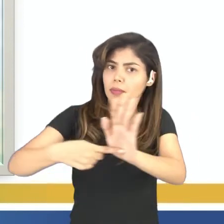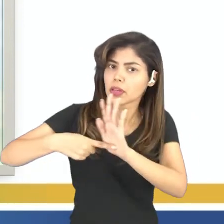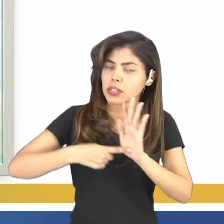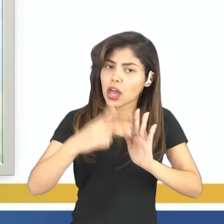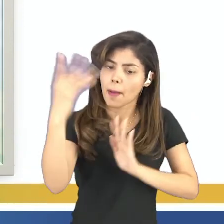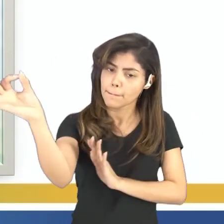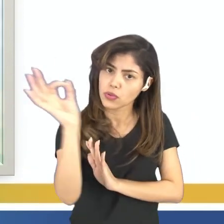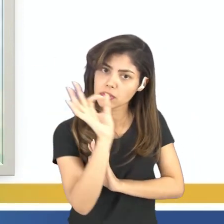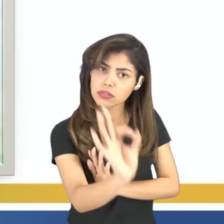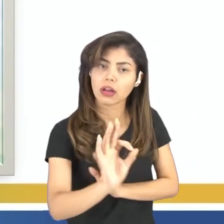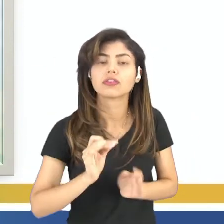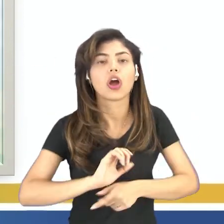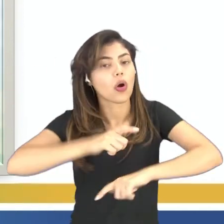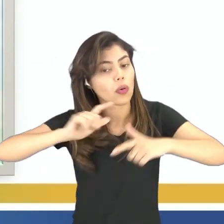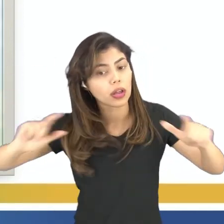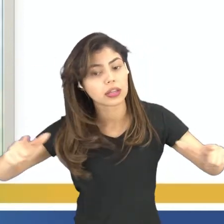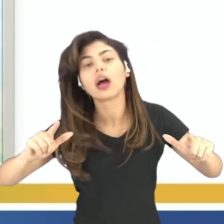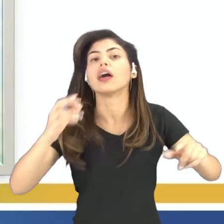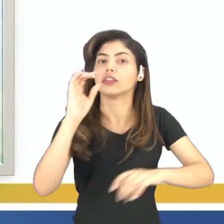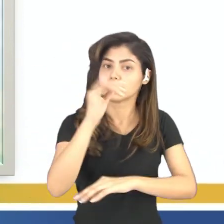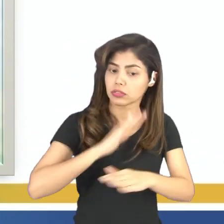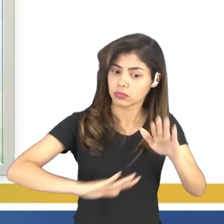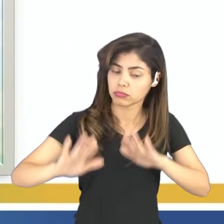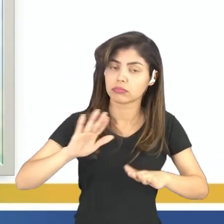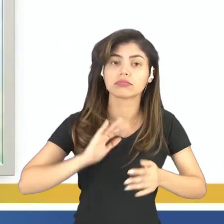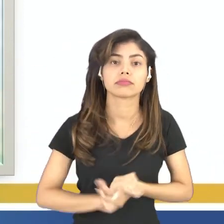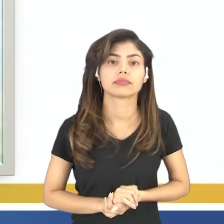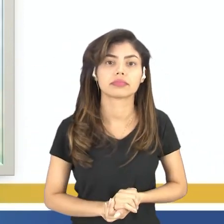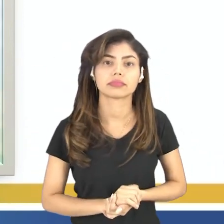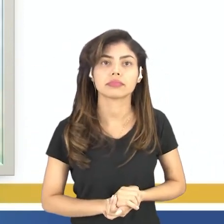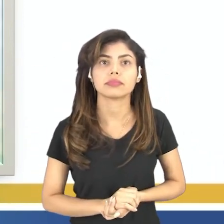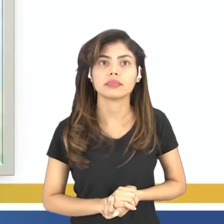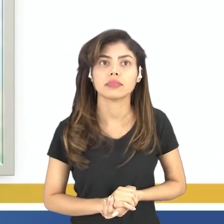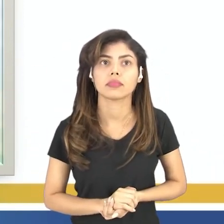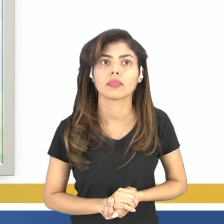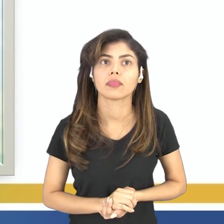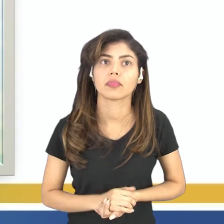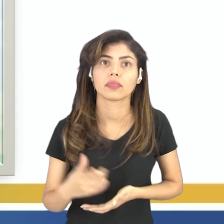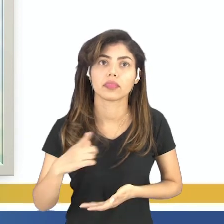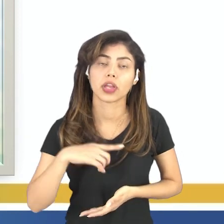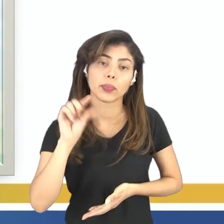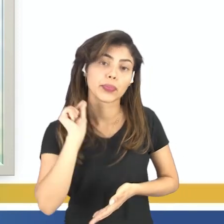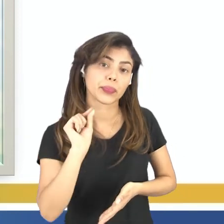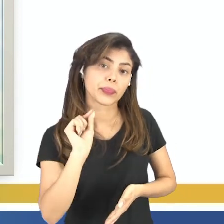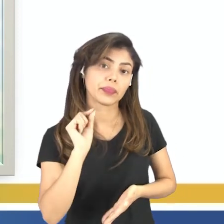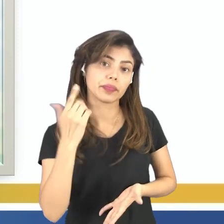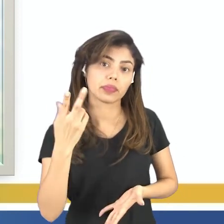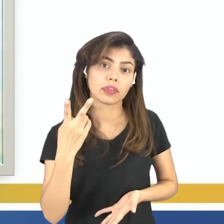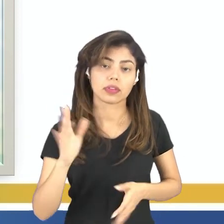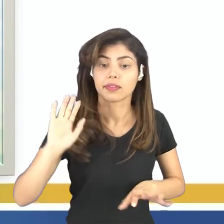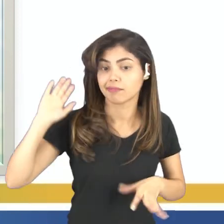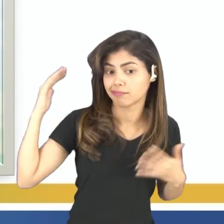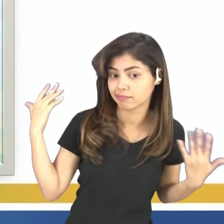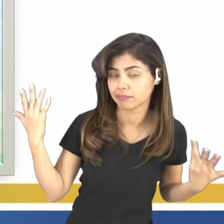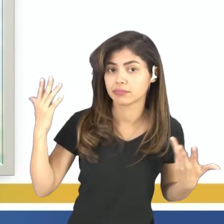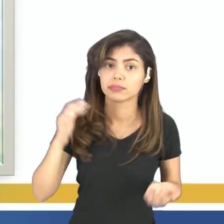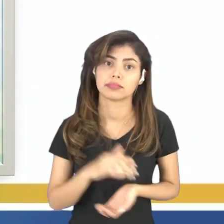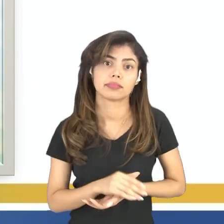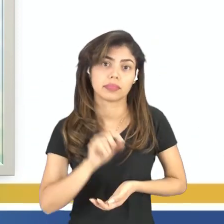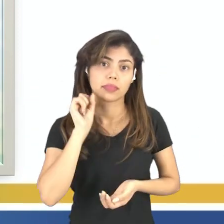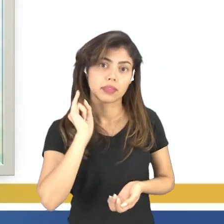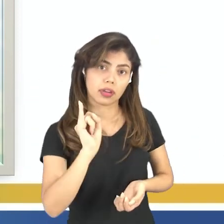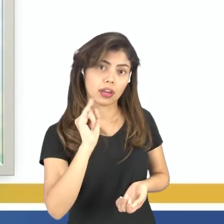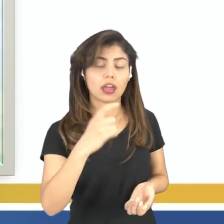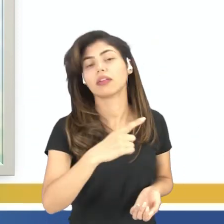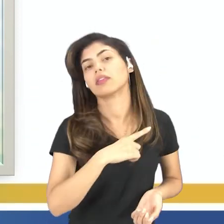disse, energia sobre energia, o rendimento não vai ter unidade. Ele vai ser representado em porcentagem, é uma